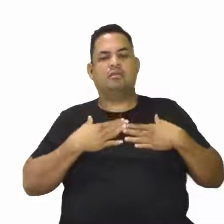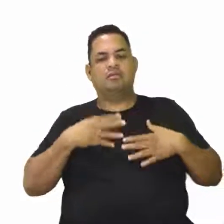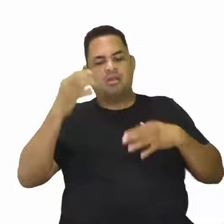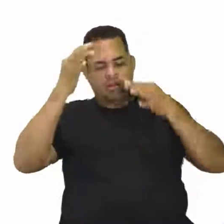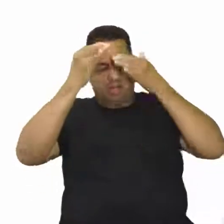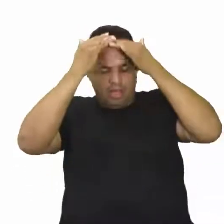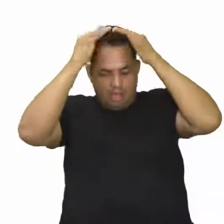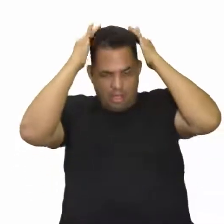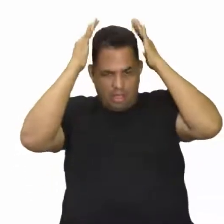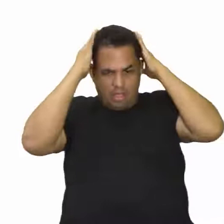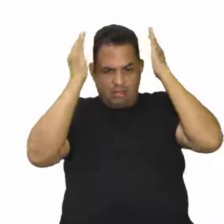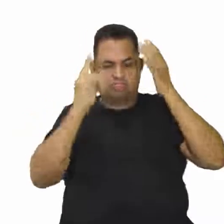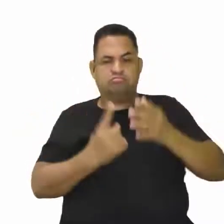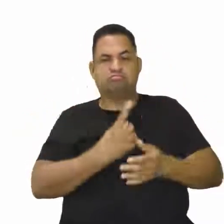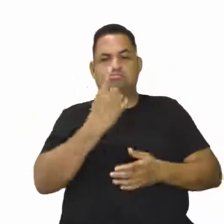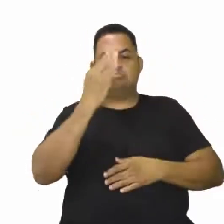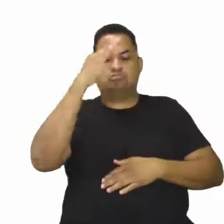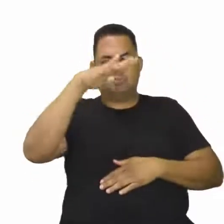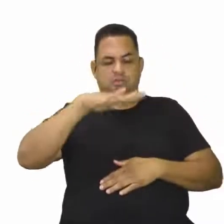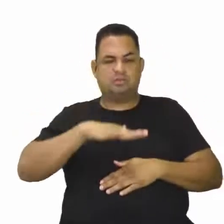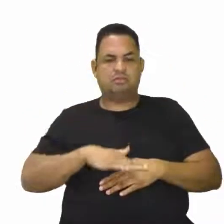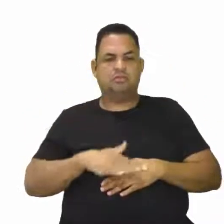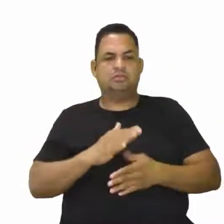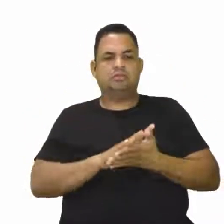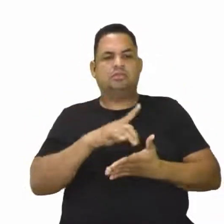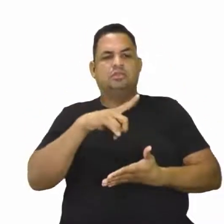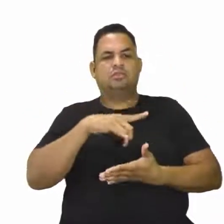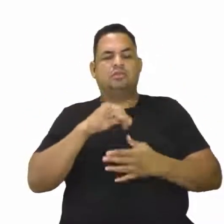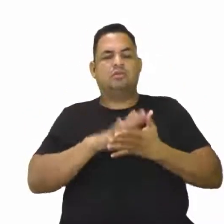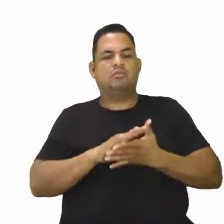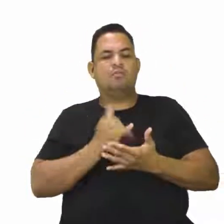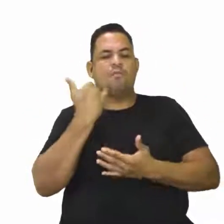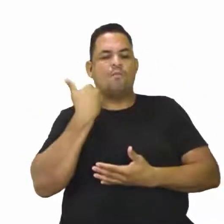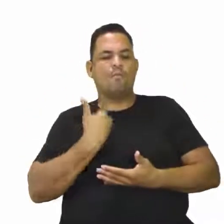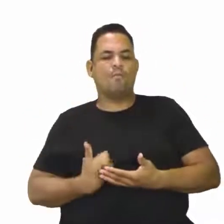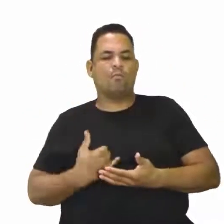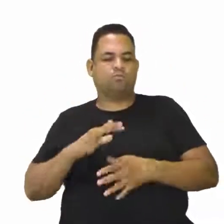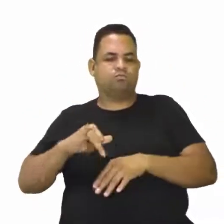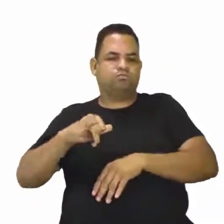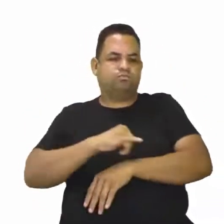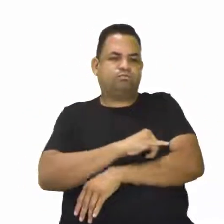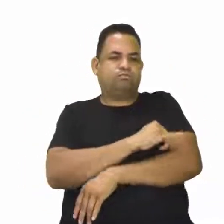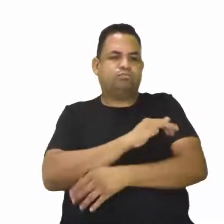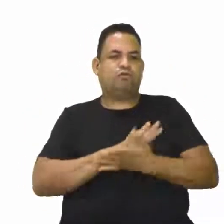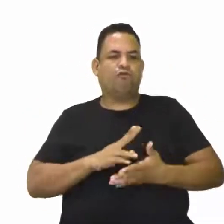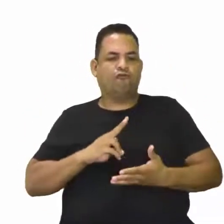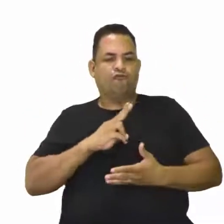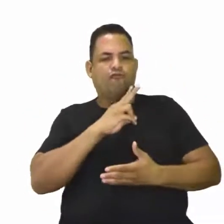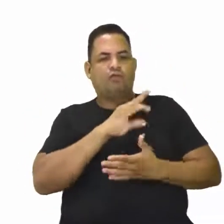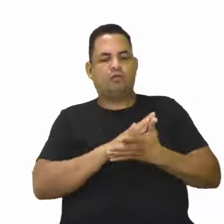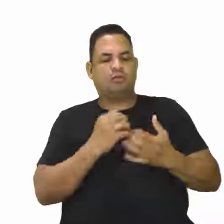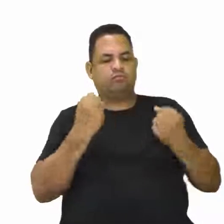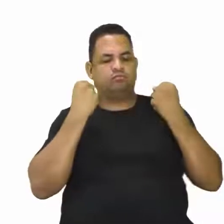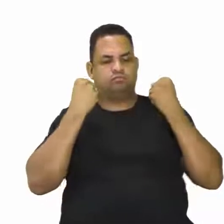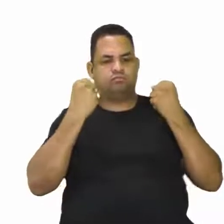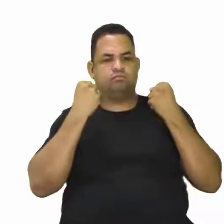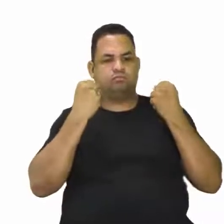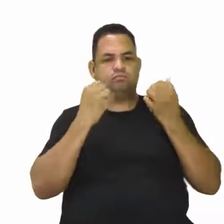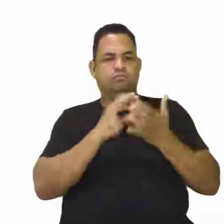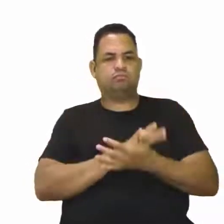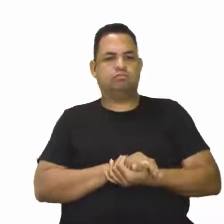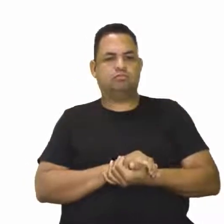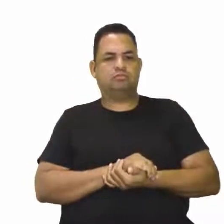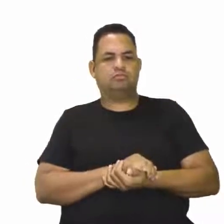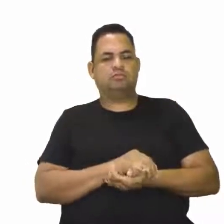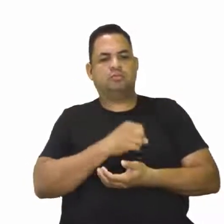calva, alto ou baixo, magro ou gordo, forte ou musculoso,